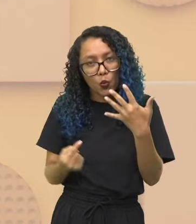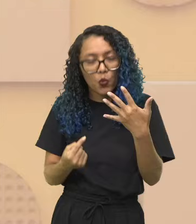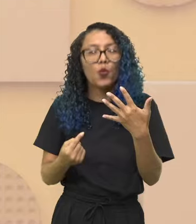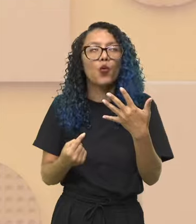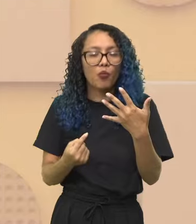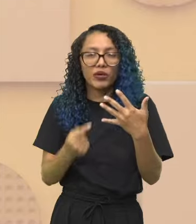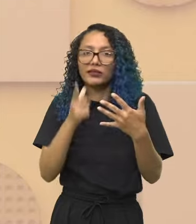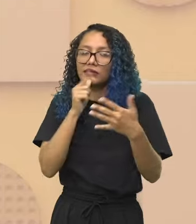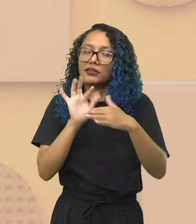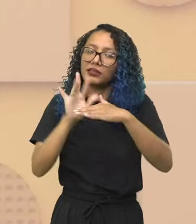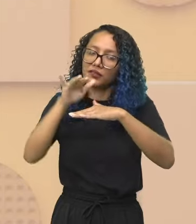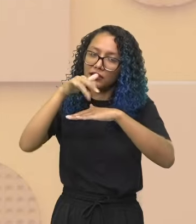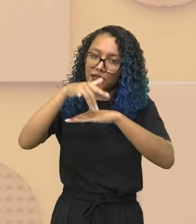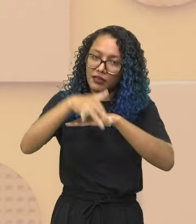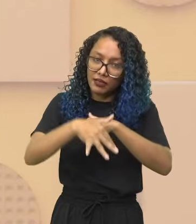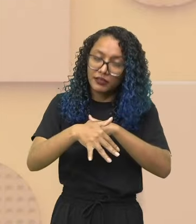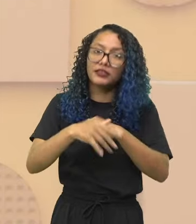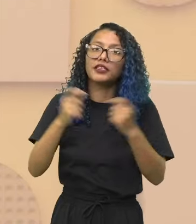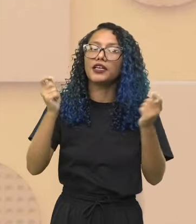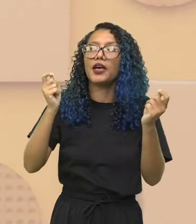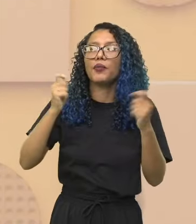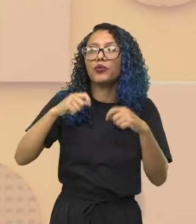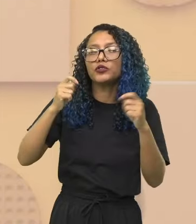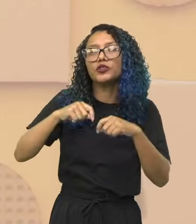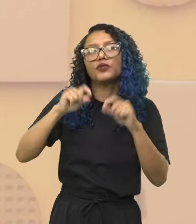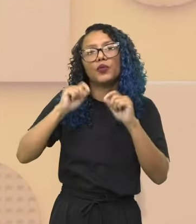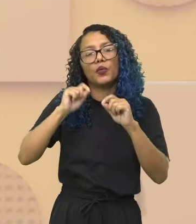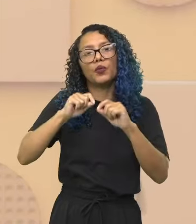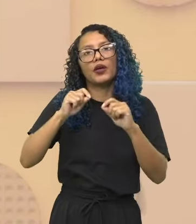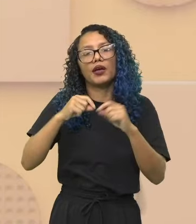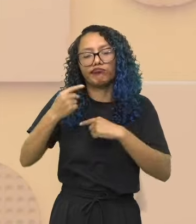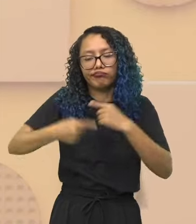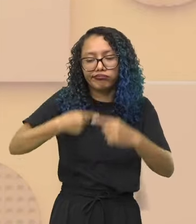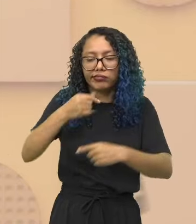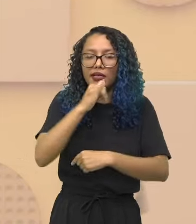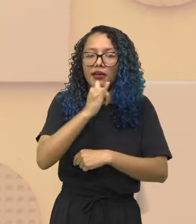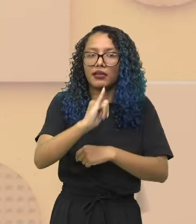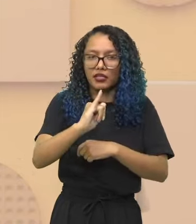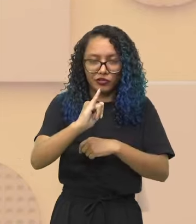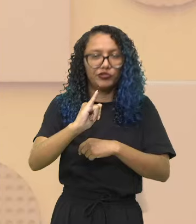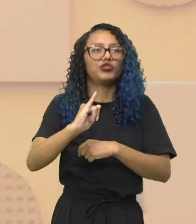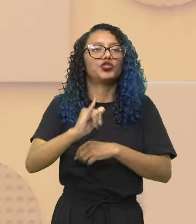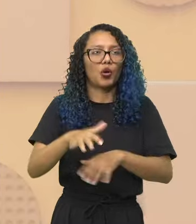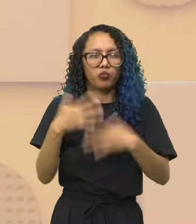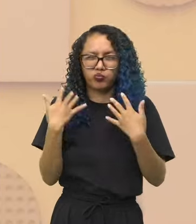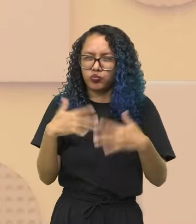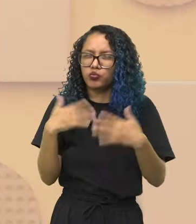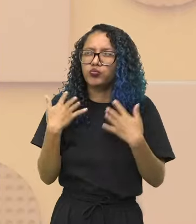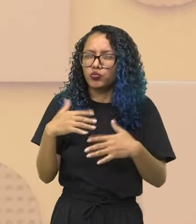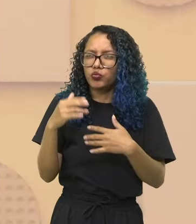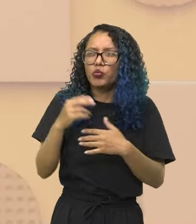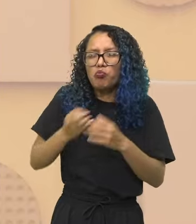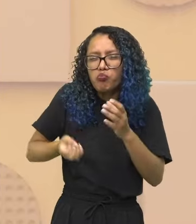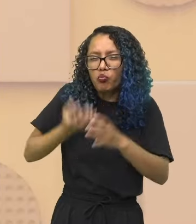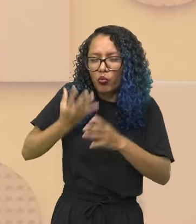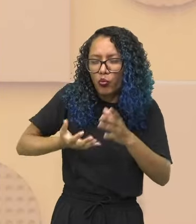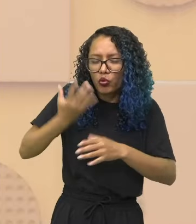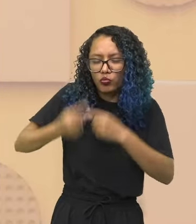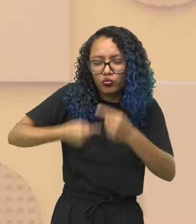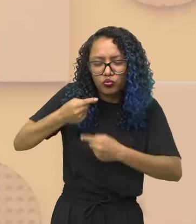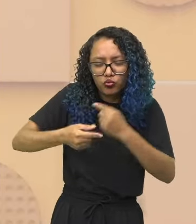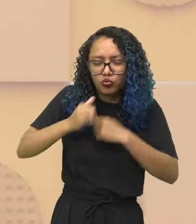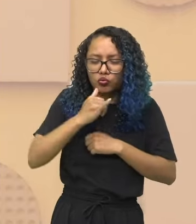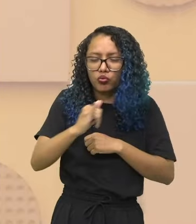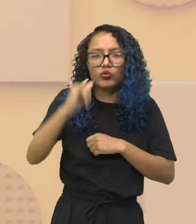ser responsáveis pela geração de energia, uma grande fonte de geração de energia, né? Para o